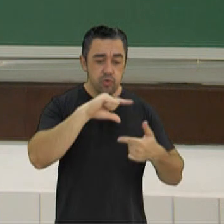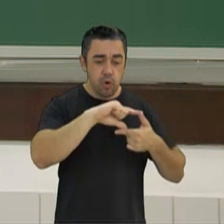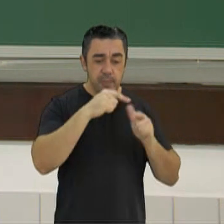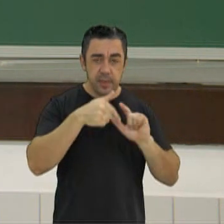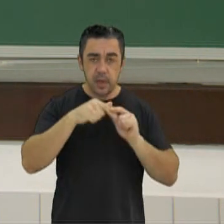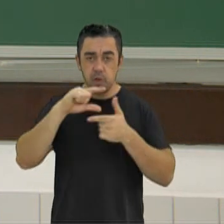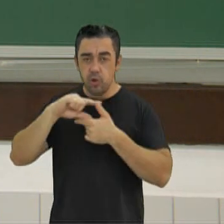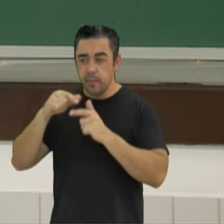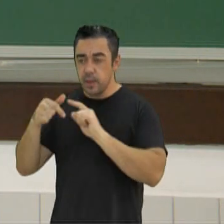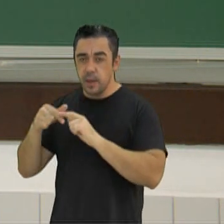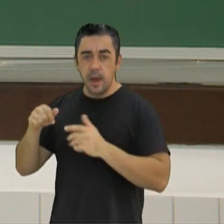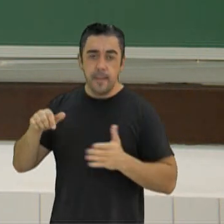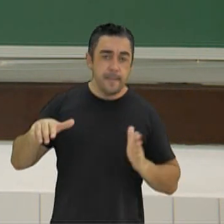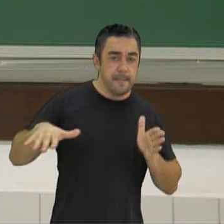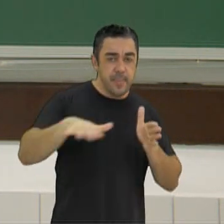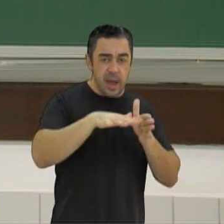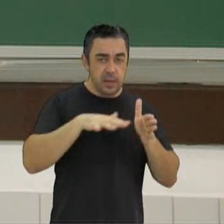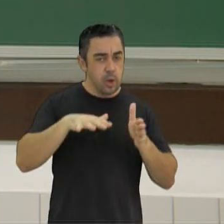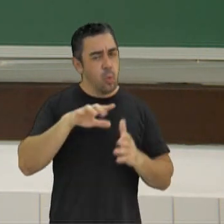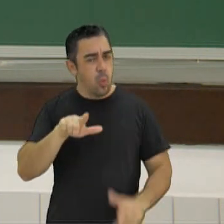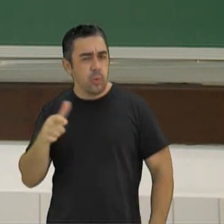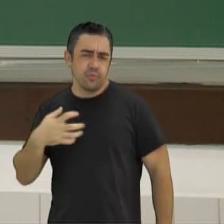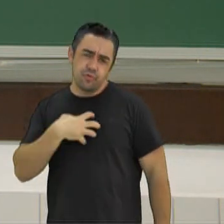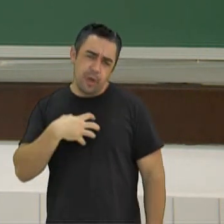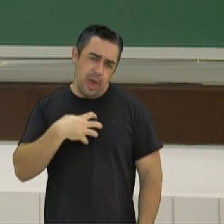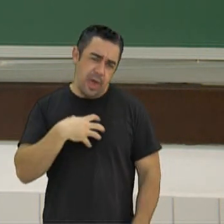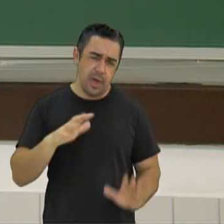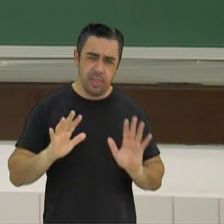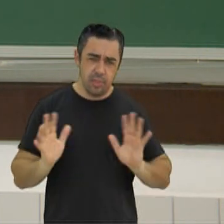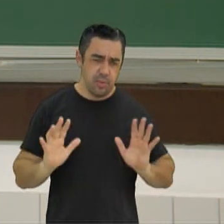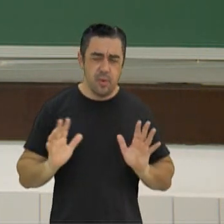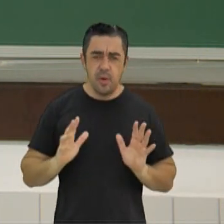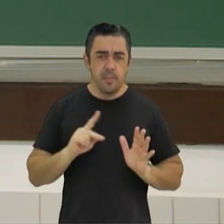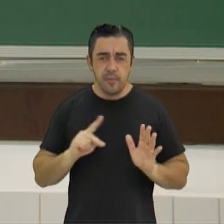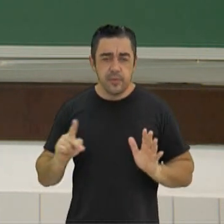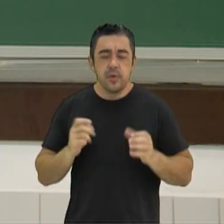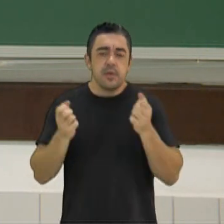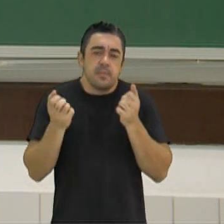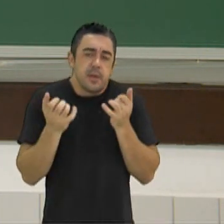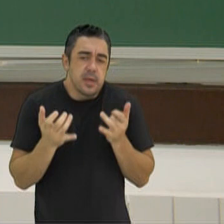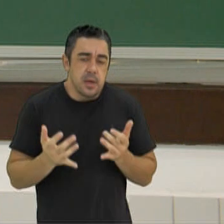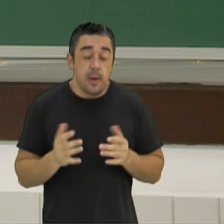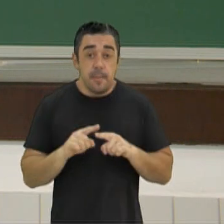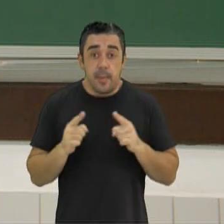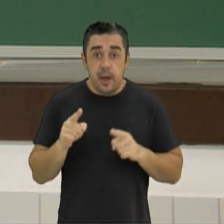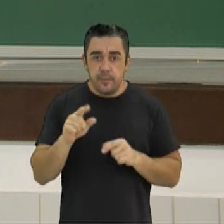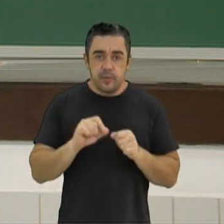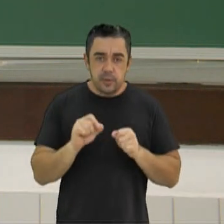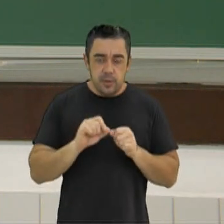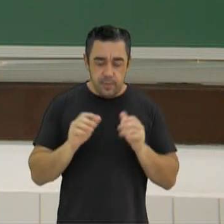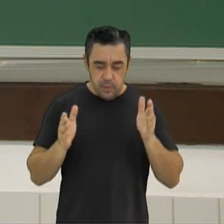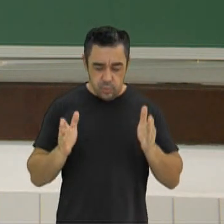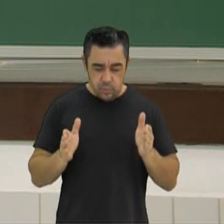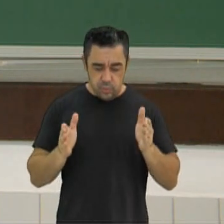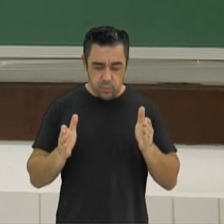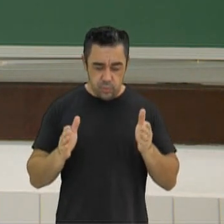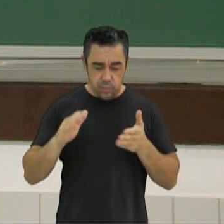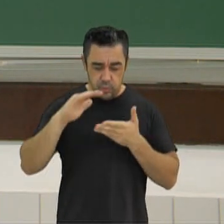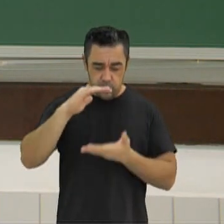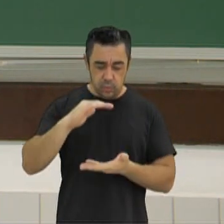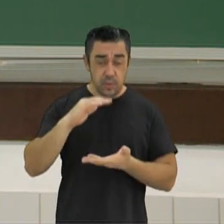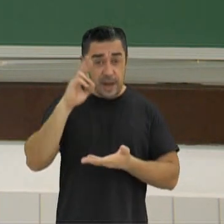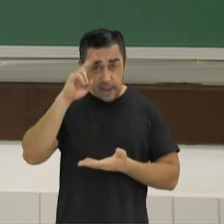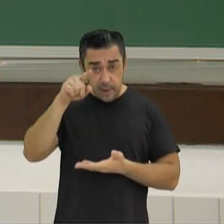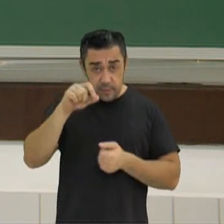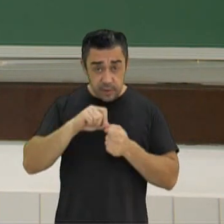plana. De um outro jeito, uma outra fala, mas quando você planificou um cubo, lembra quando você planificou a